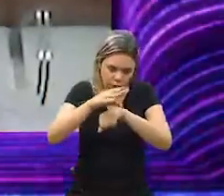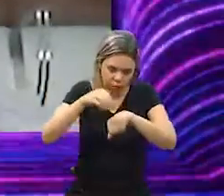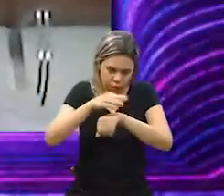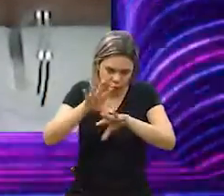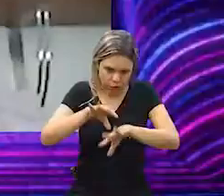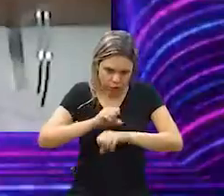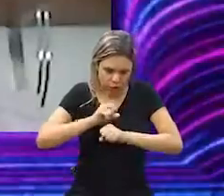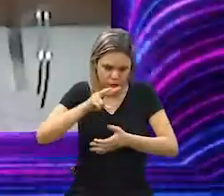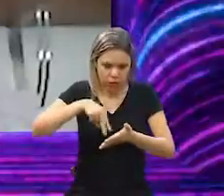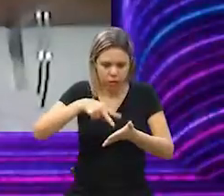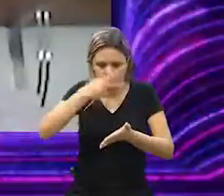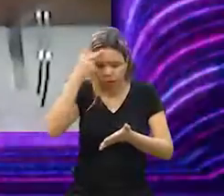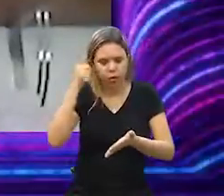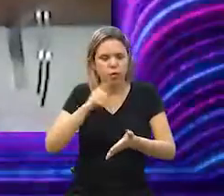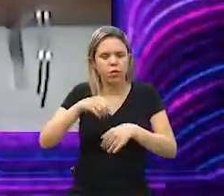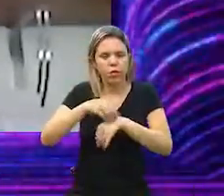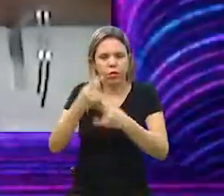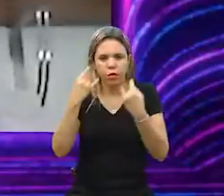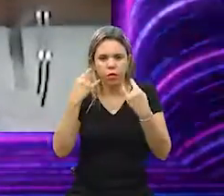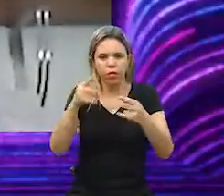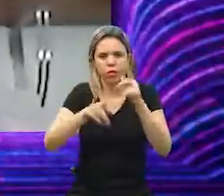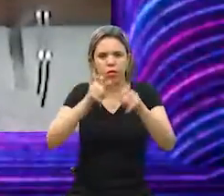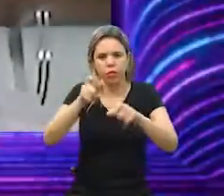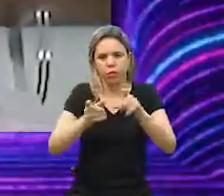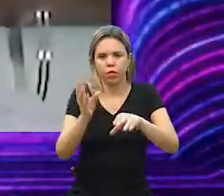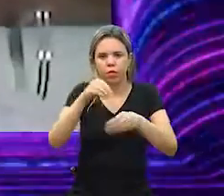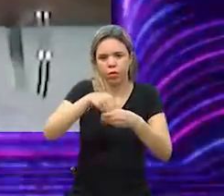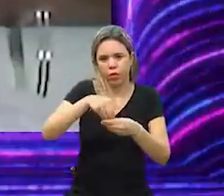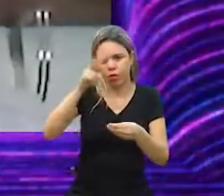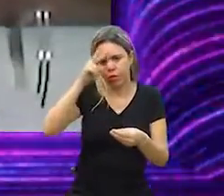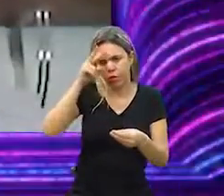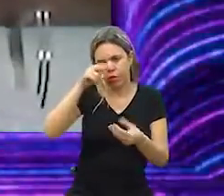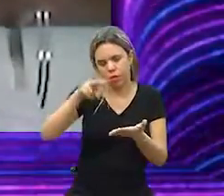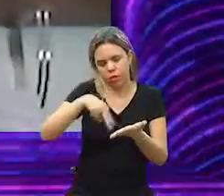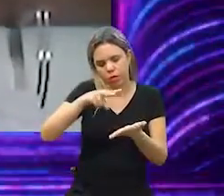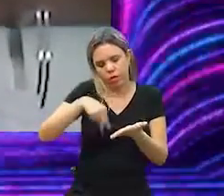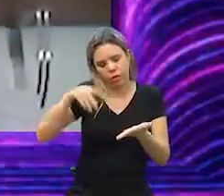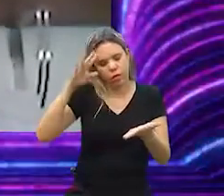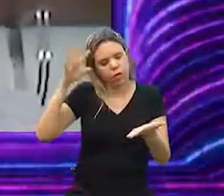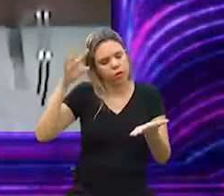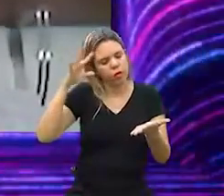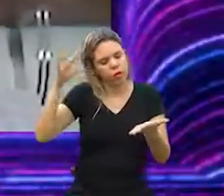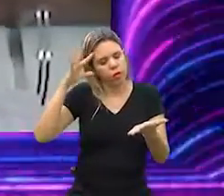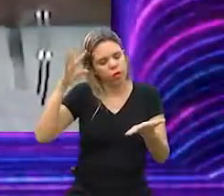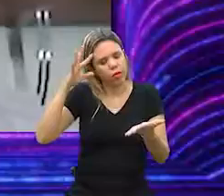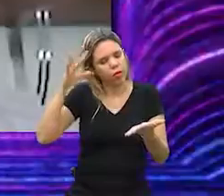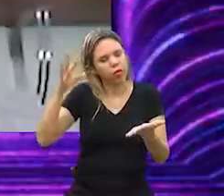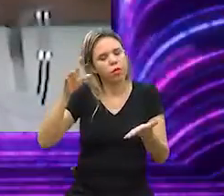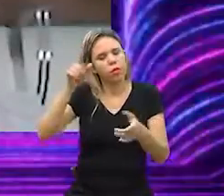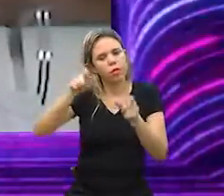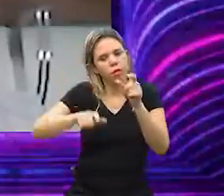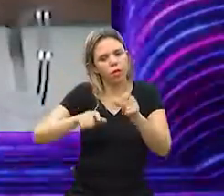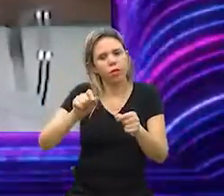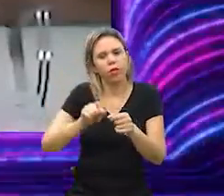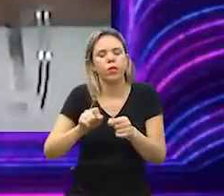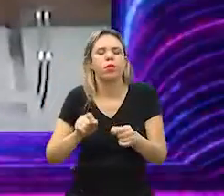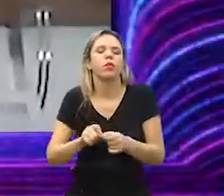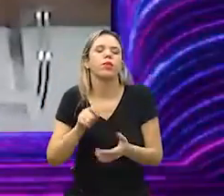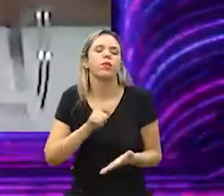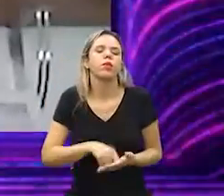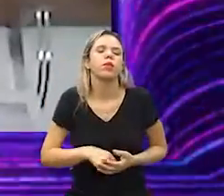isso para o leitor, mais o escritor consegue atrair o leitor para dentro da história, né? E fazer com que